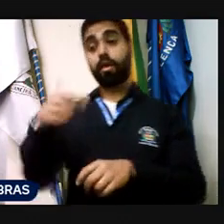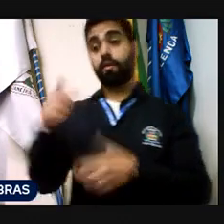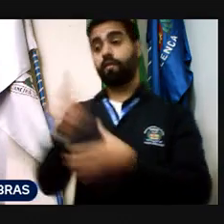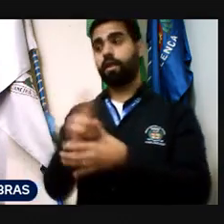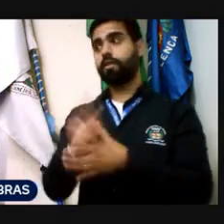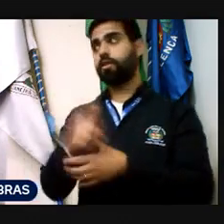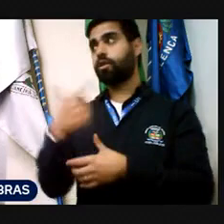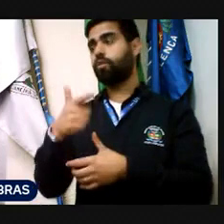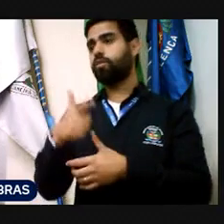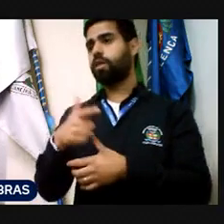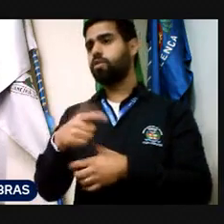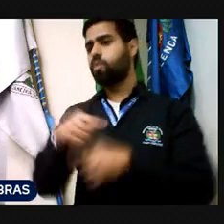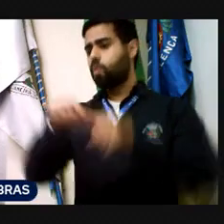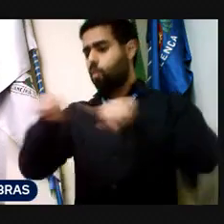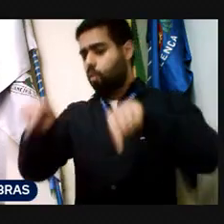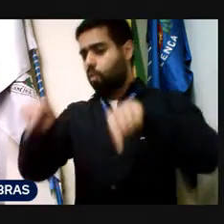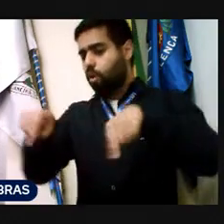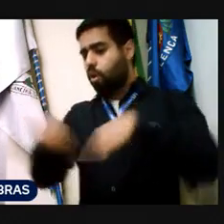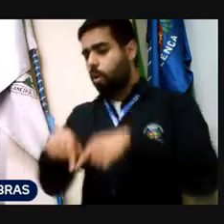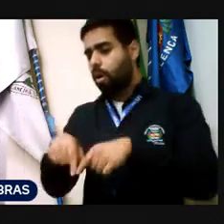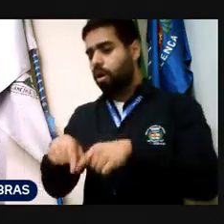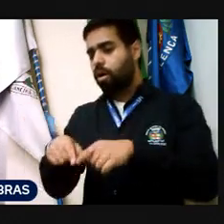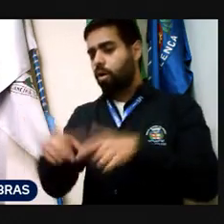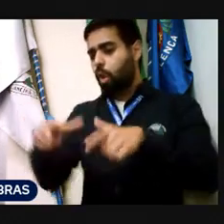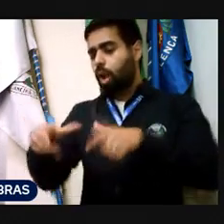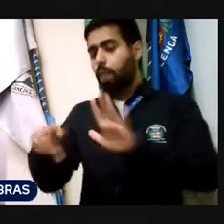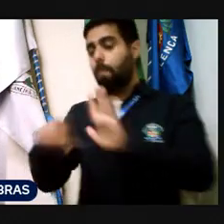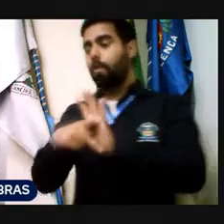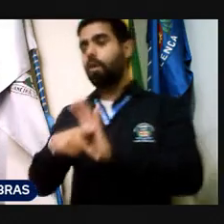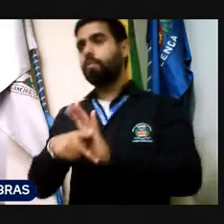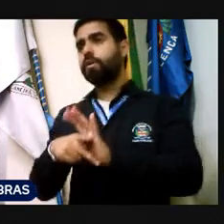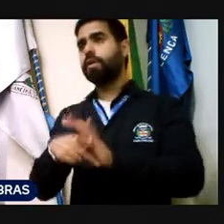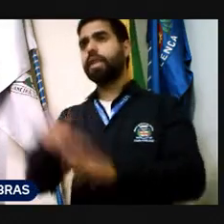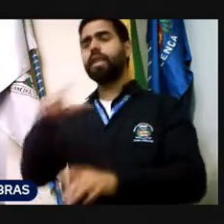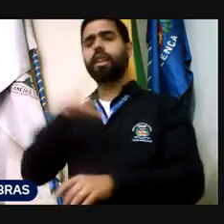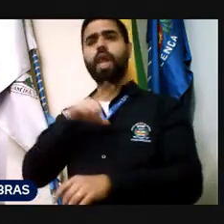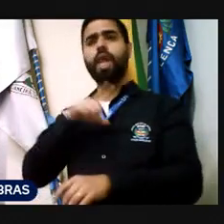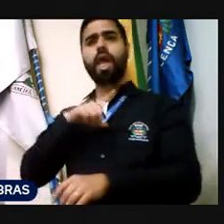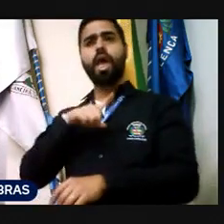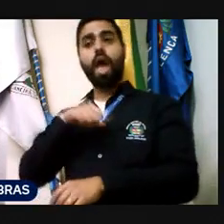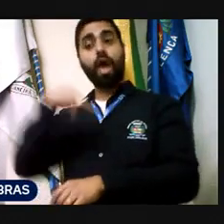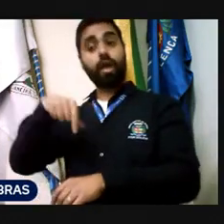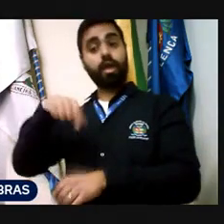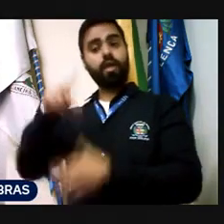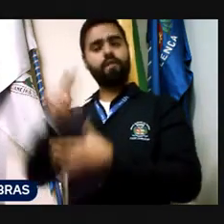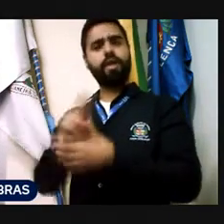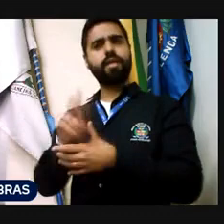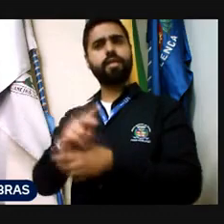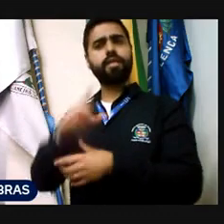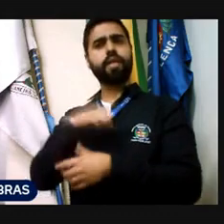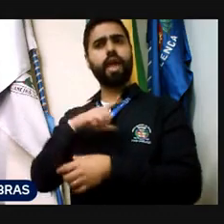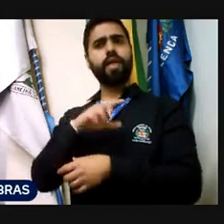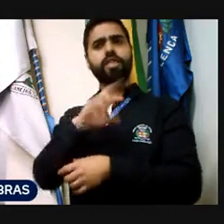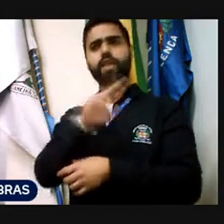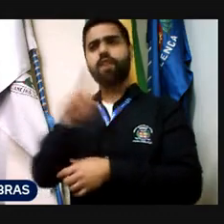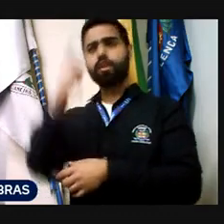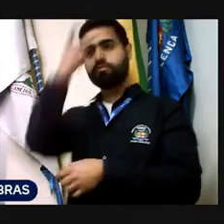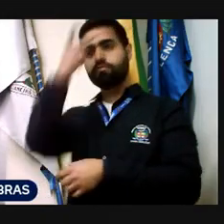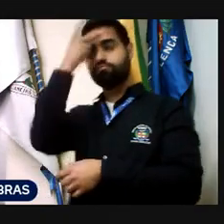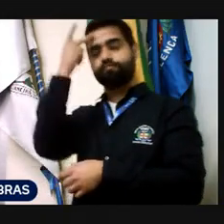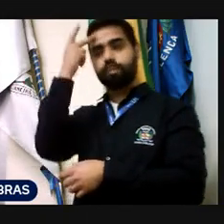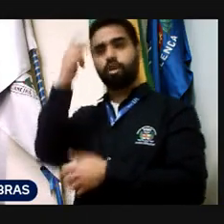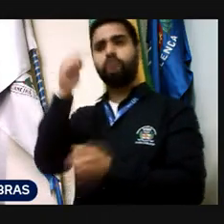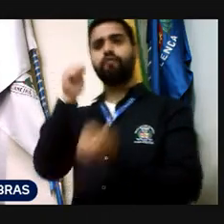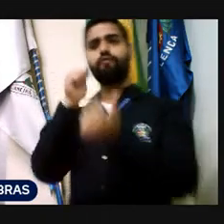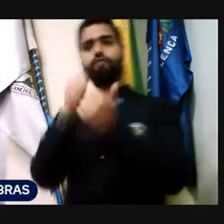que é um celeiro, tá? Nós temos aqui em Valença é um celeiro onde que tem muitos jogadores, tanto